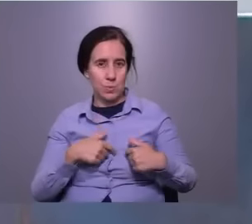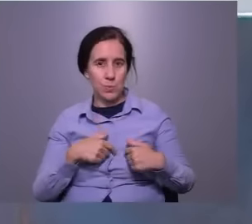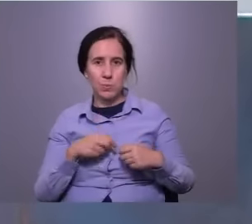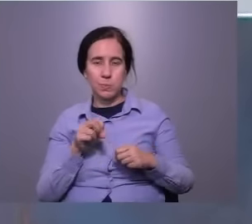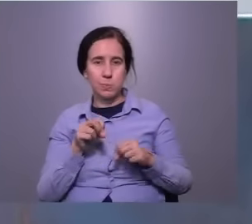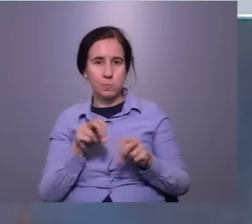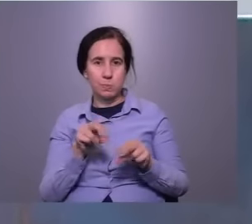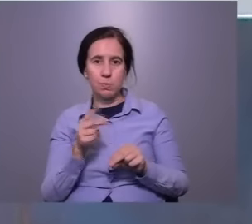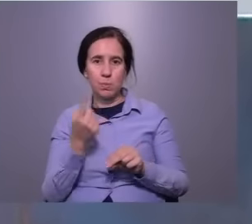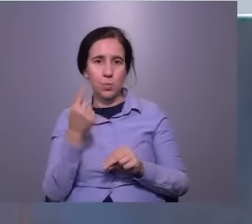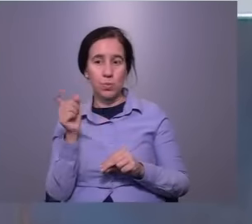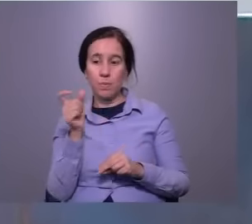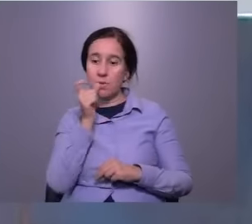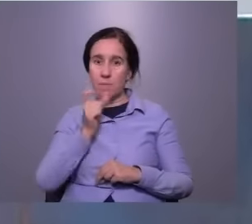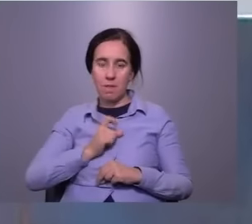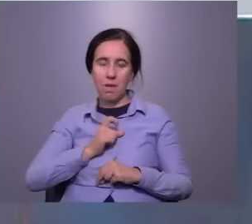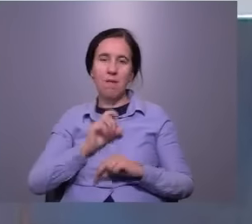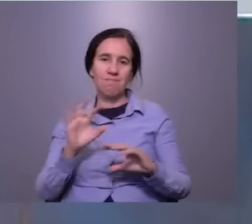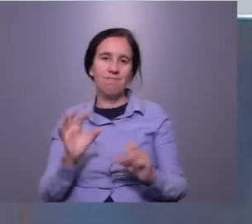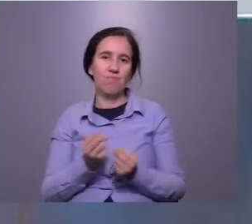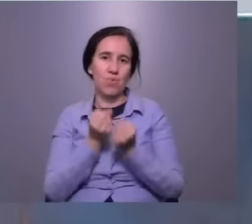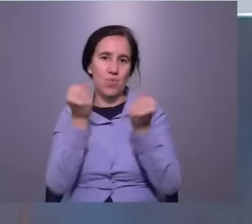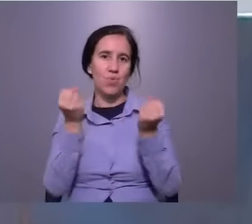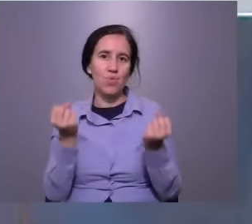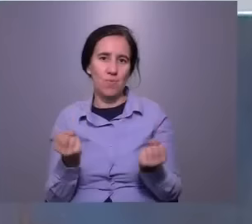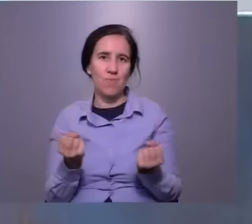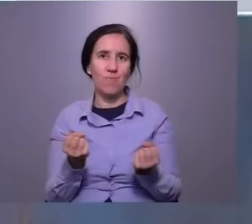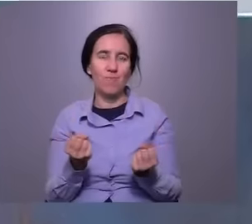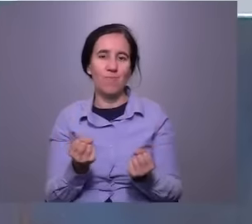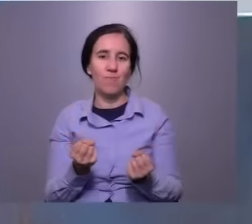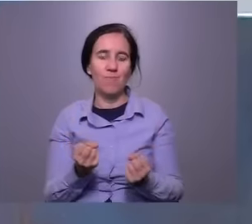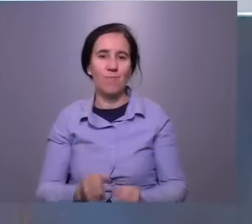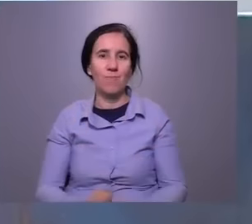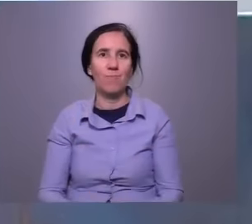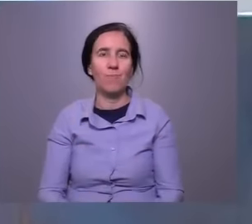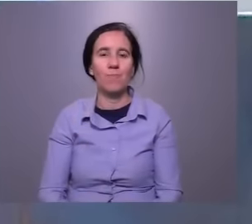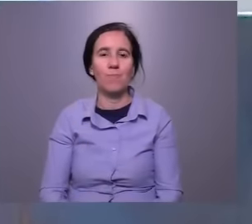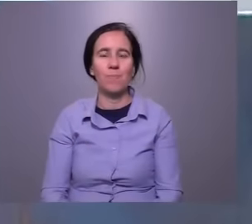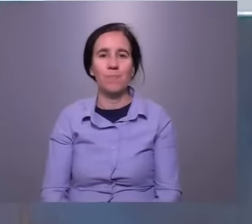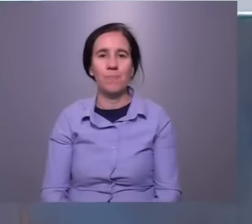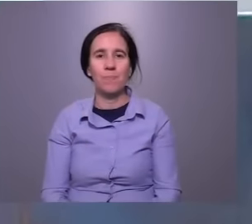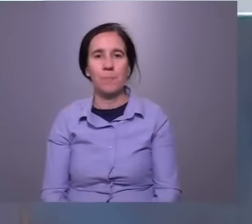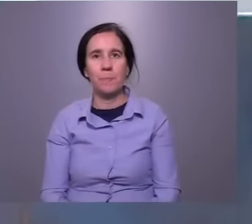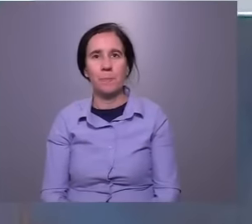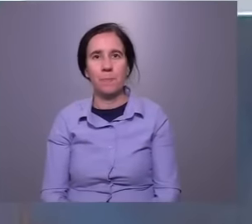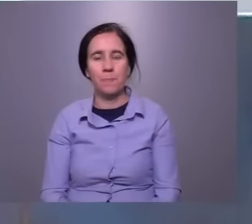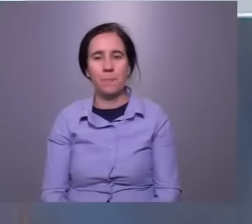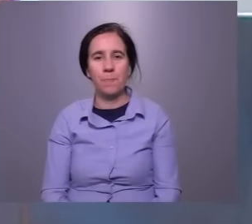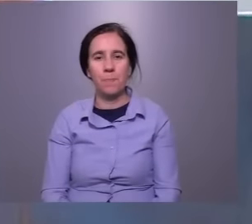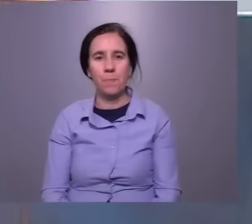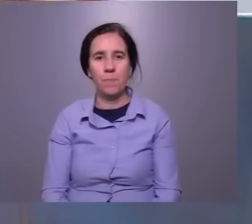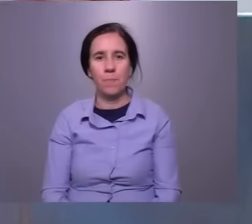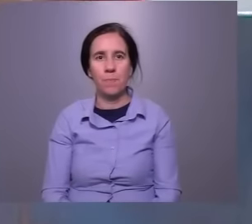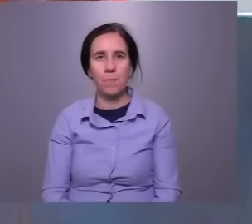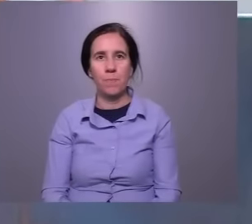Felizes os convidados para a ceia do Senhor. Eis o Cordeiro de Deus que tira o pecado do mundo.